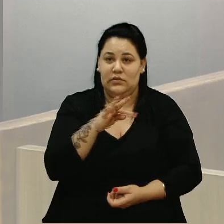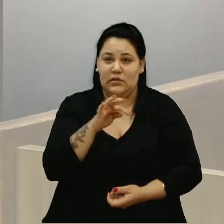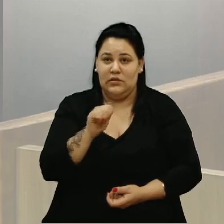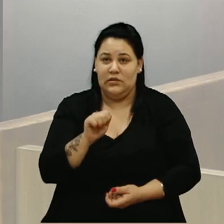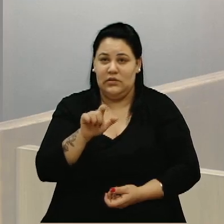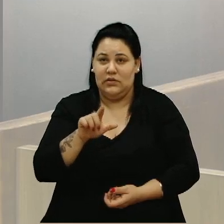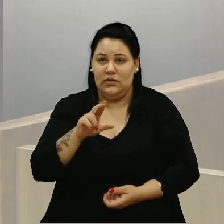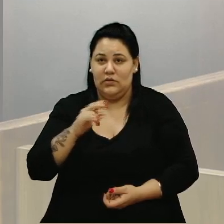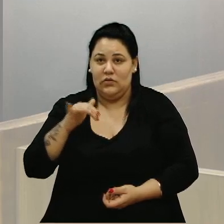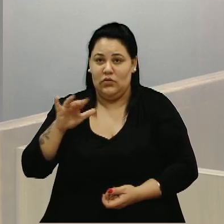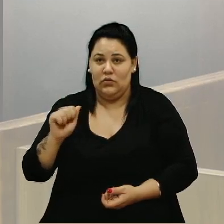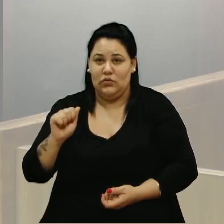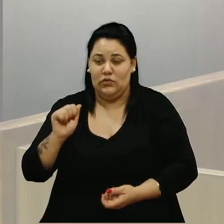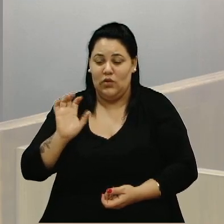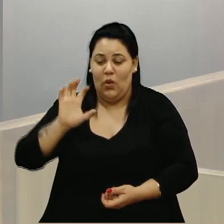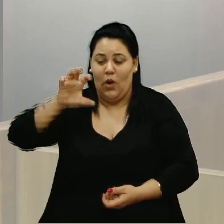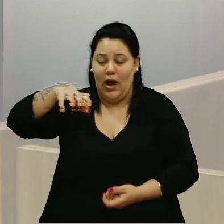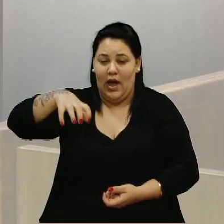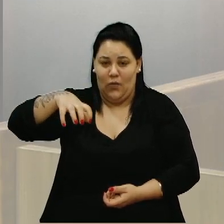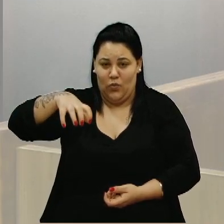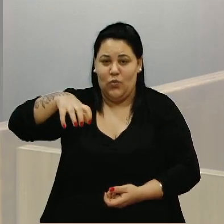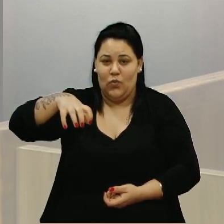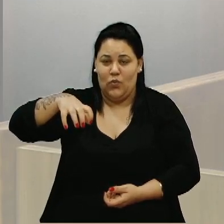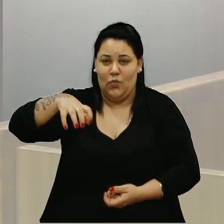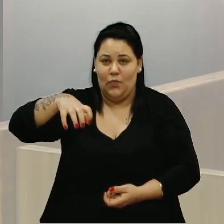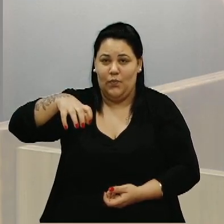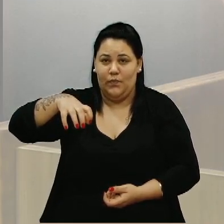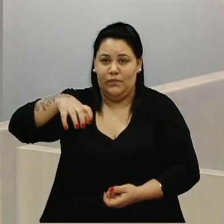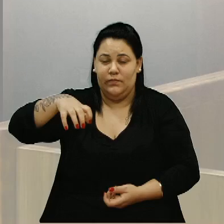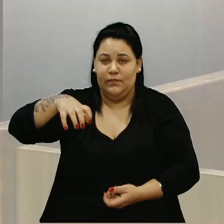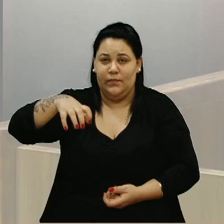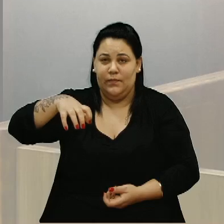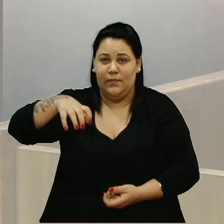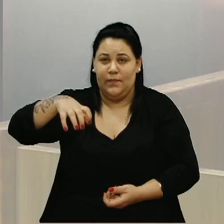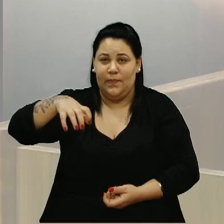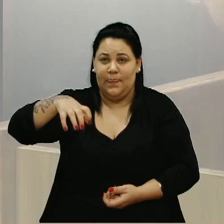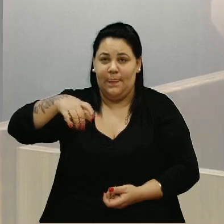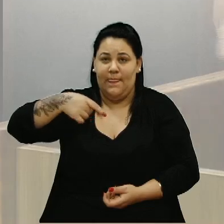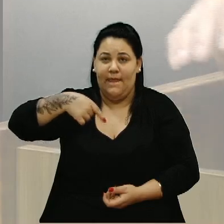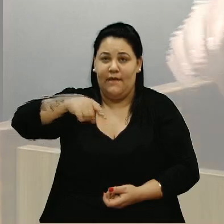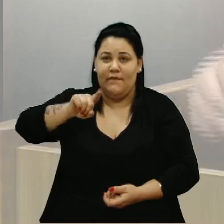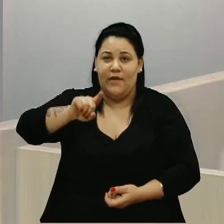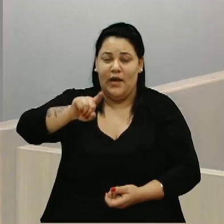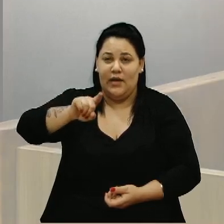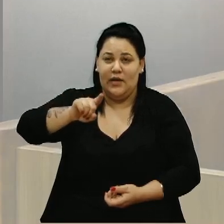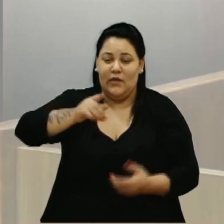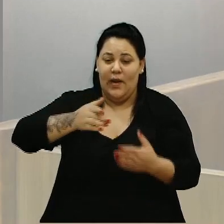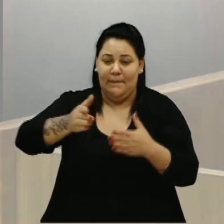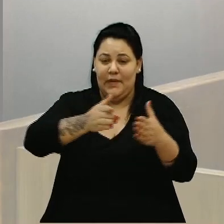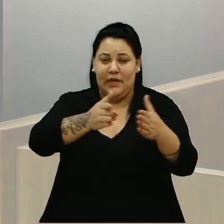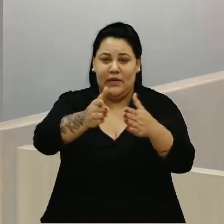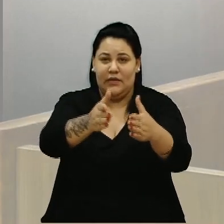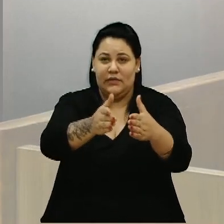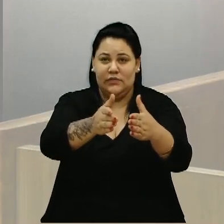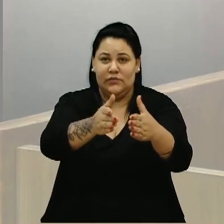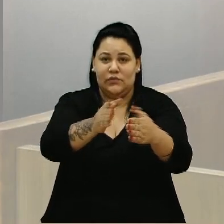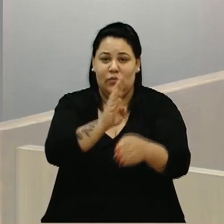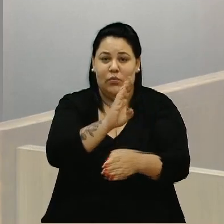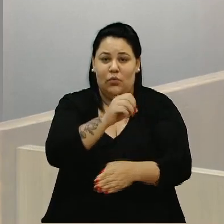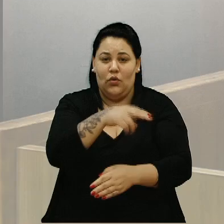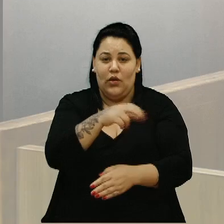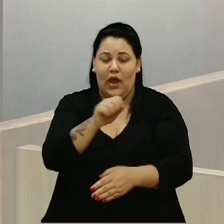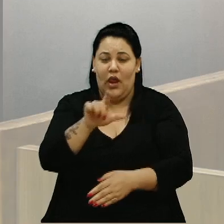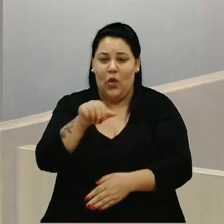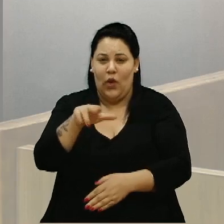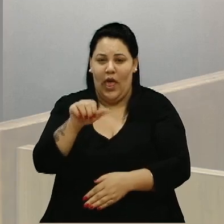Santa Lúcia, da sede de Santa Lúcia do Piauí, você vai ao Bonalume. Passando o Bonalume, você acessa ali